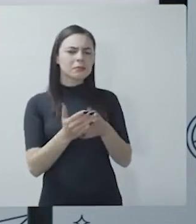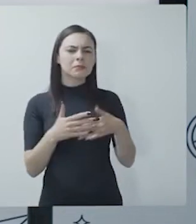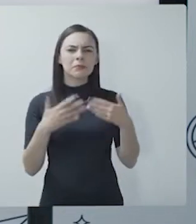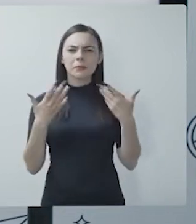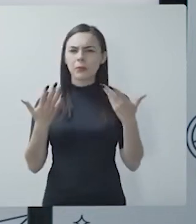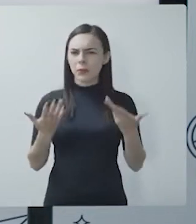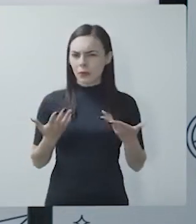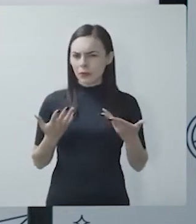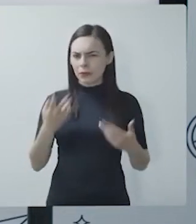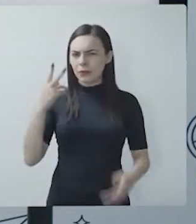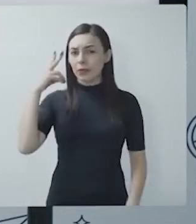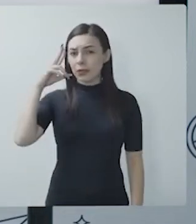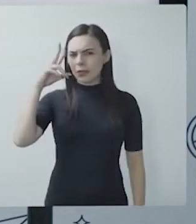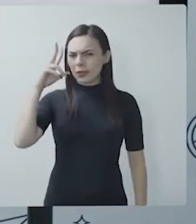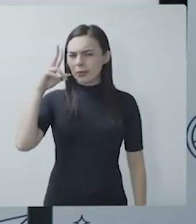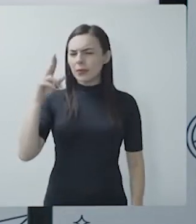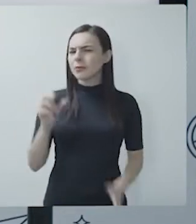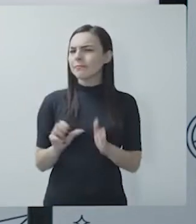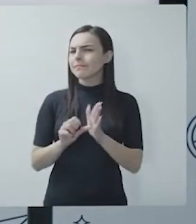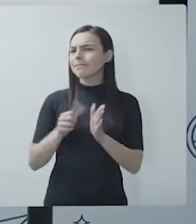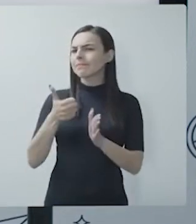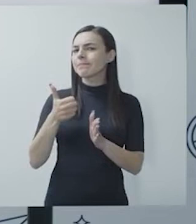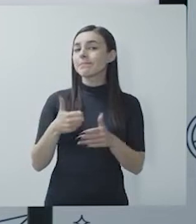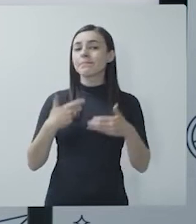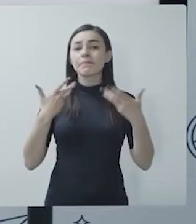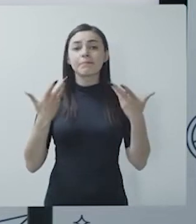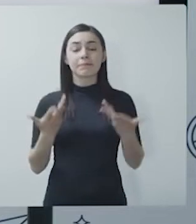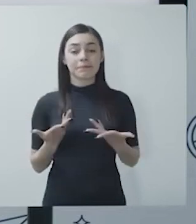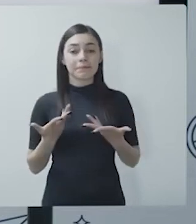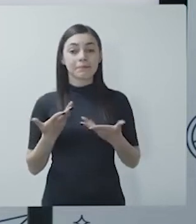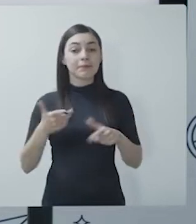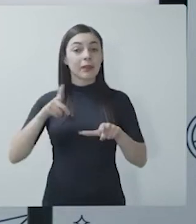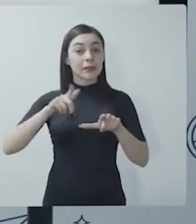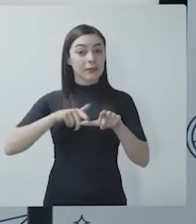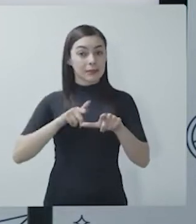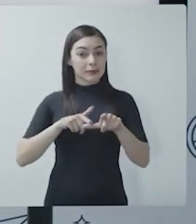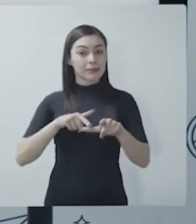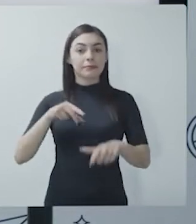natação? Lembram lá que a gente pegou por primeiro? Qual é a letra? A letra